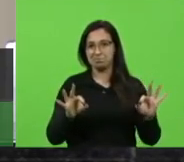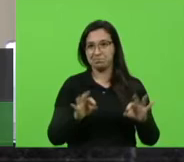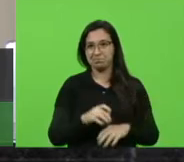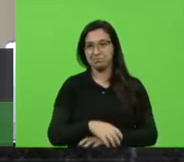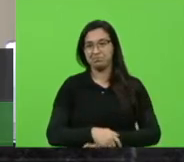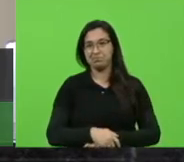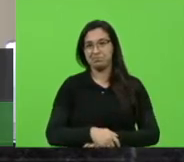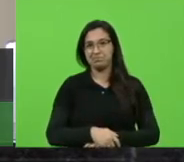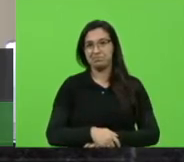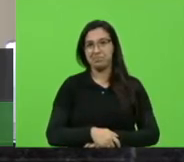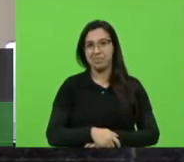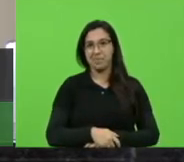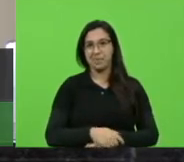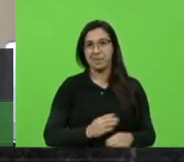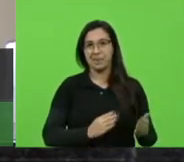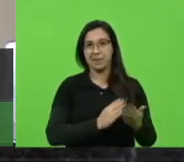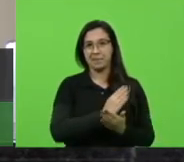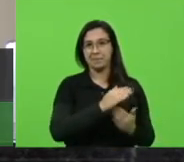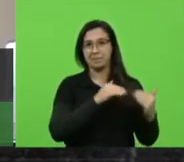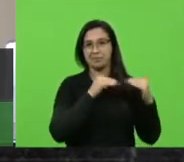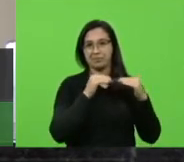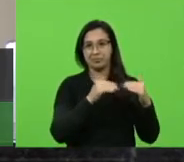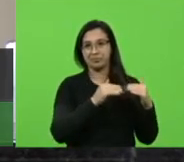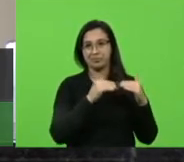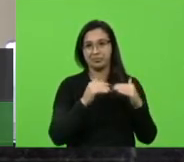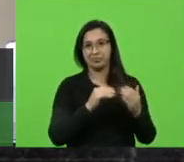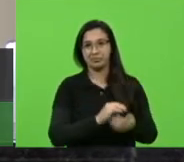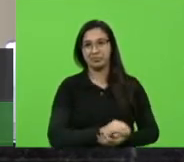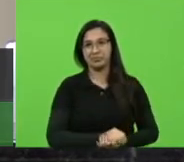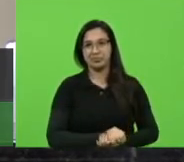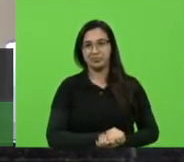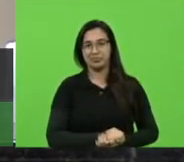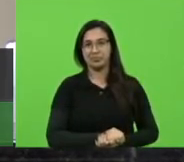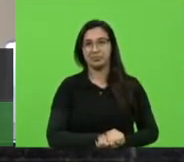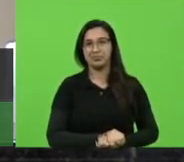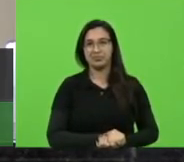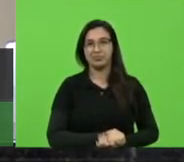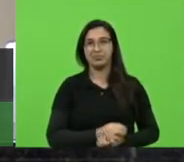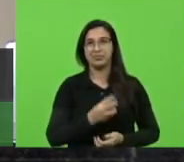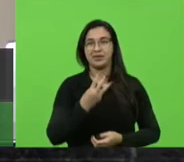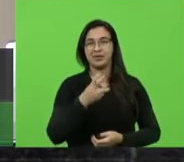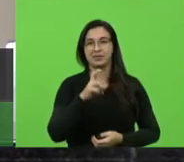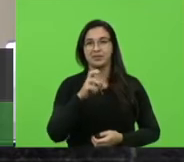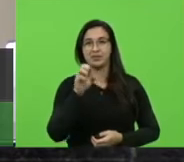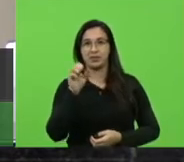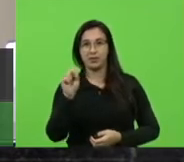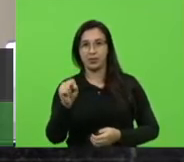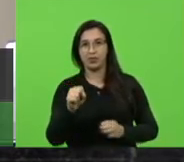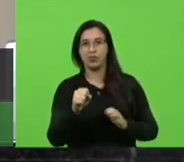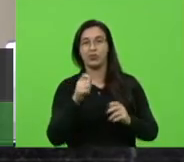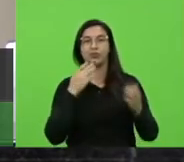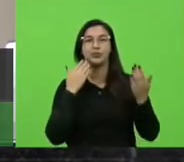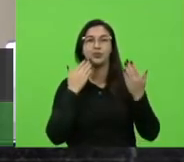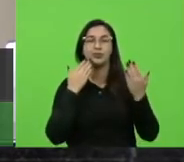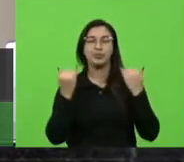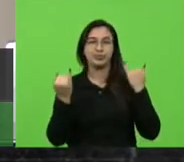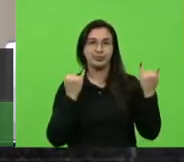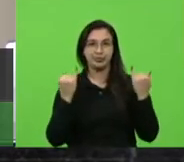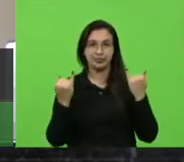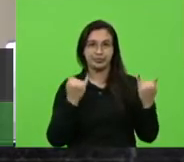aprovam permaneçam como se encontram. Aprovado por unanimidade. Pedido de informação 358, autor deputado João Amin, solicitando ao secretário de Estado da Casa